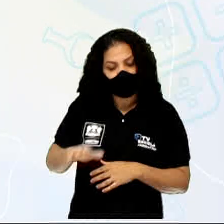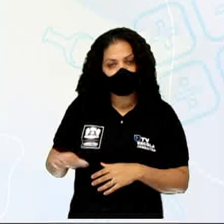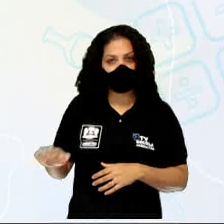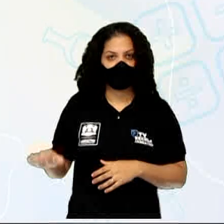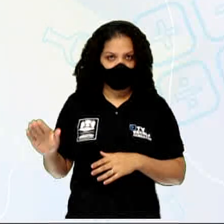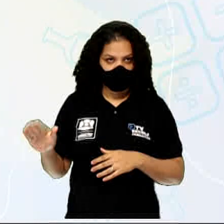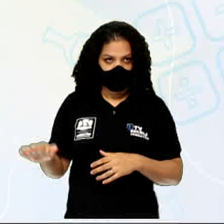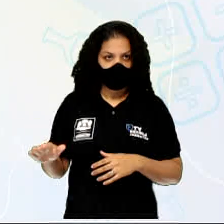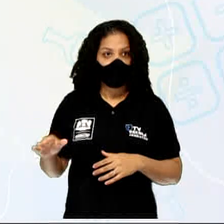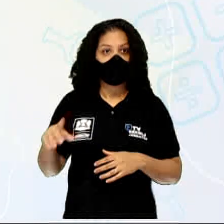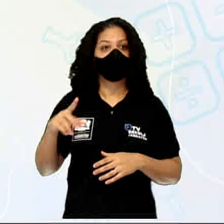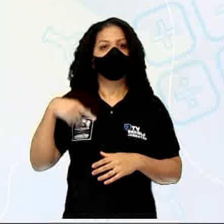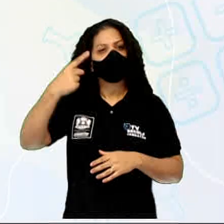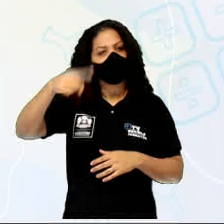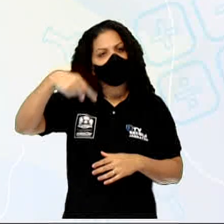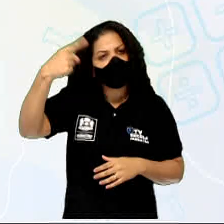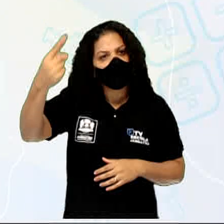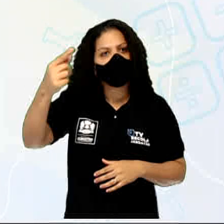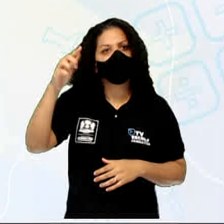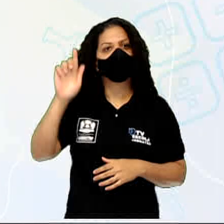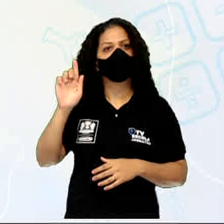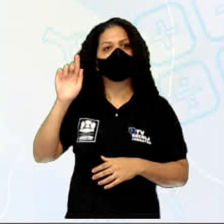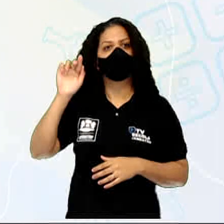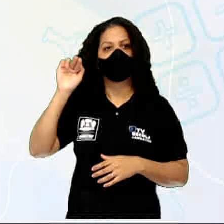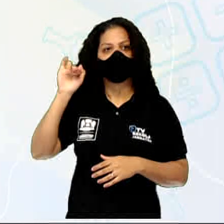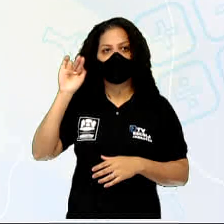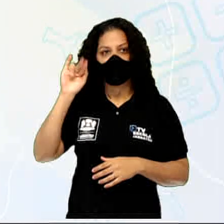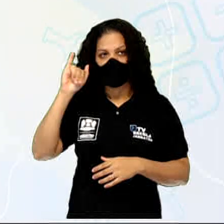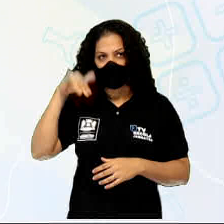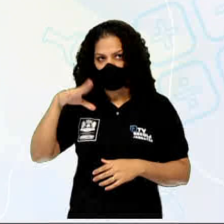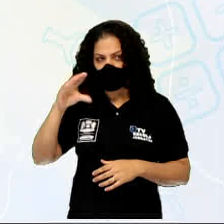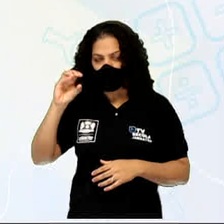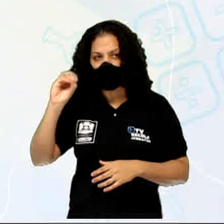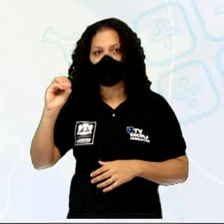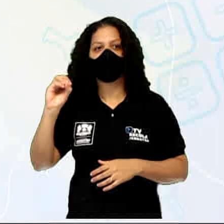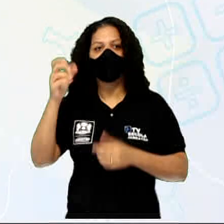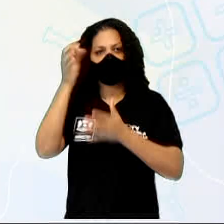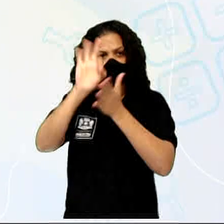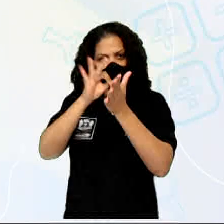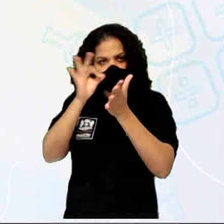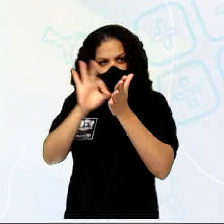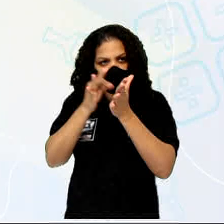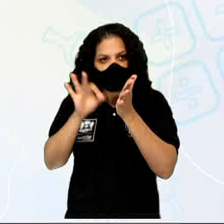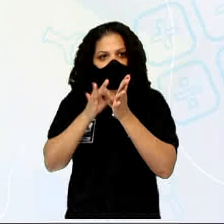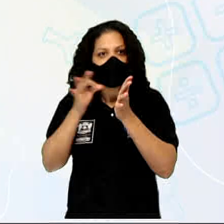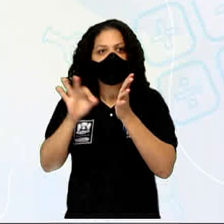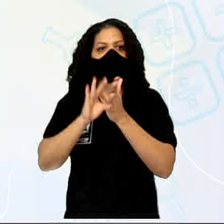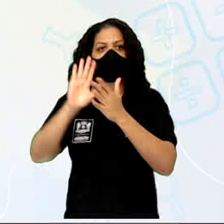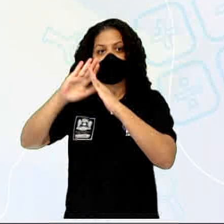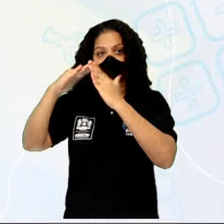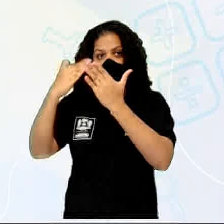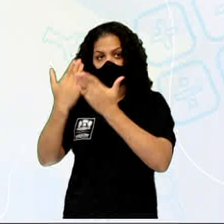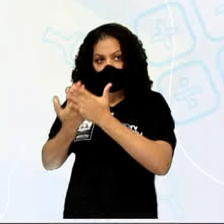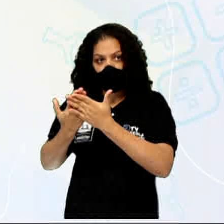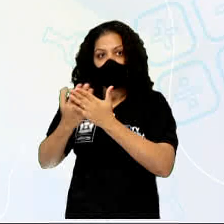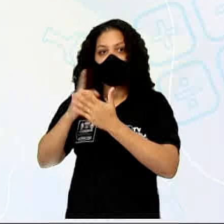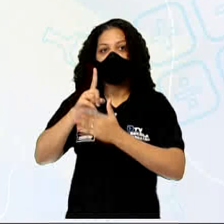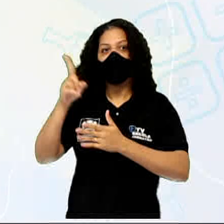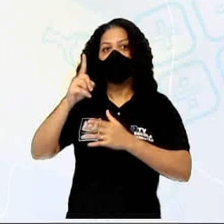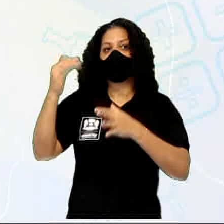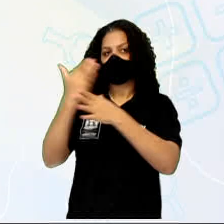inscrever-se na Escola de Belas Artes de Mendoza, a qual abandonaria anos depois para